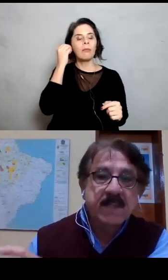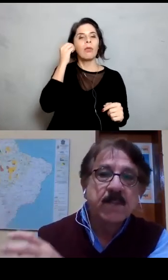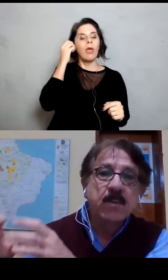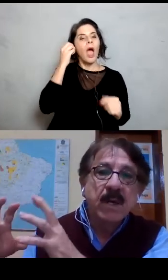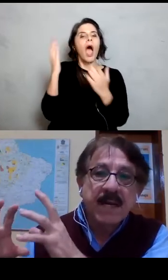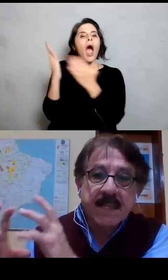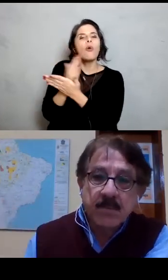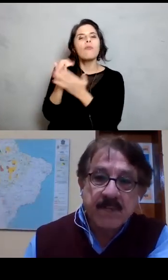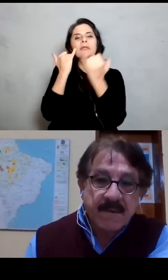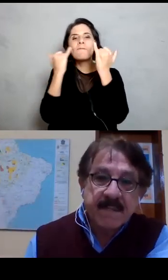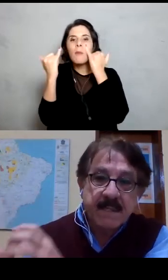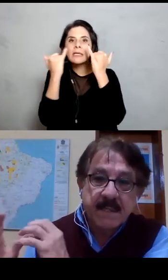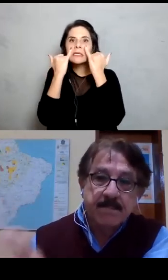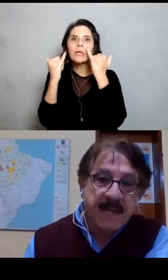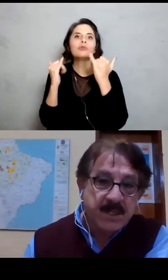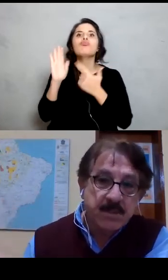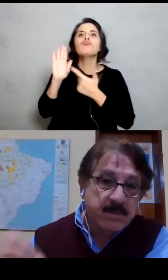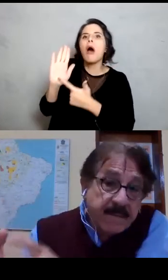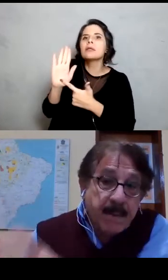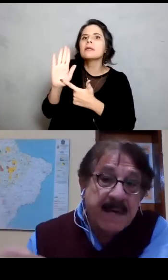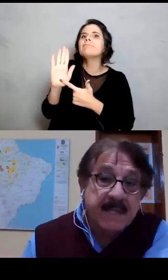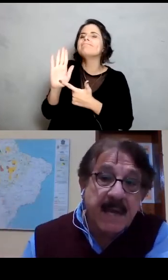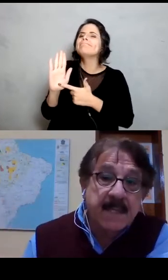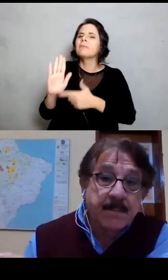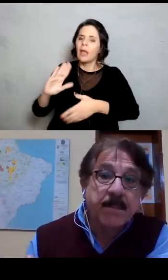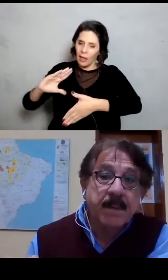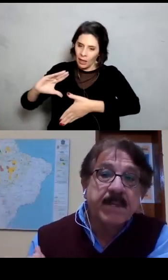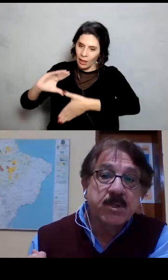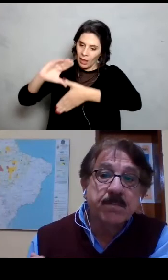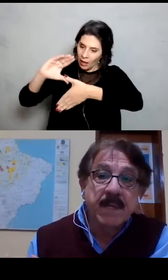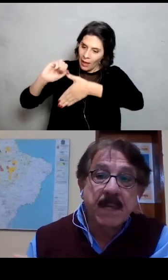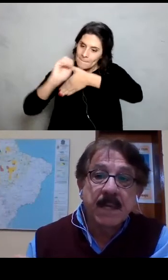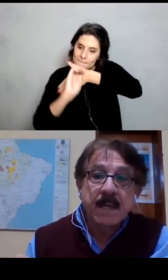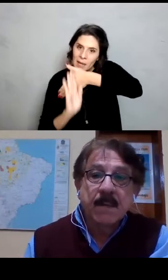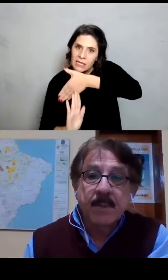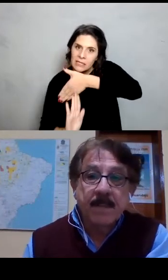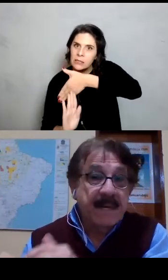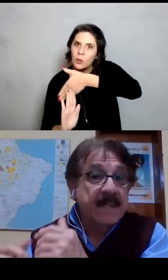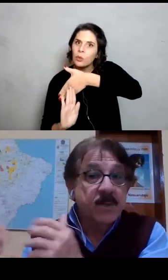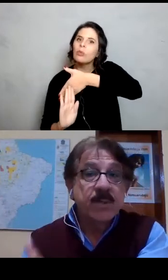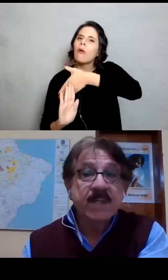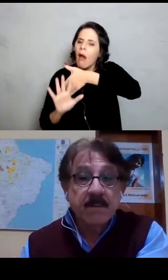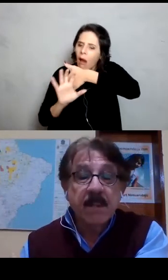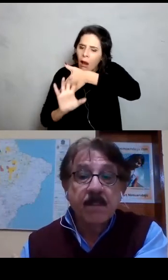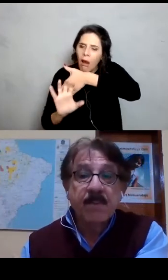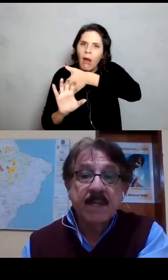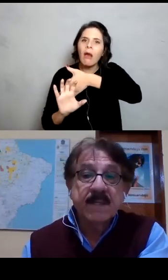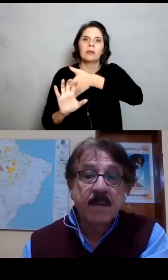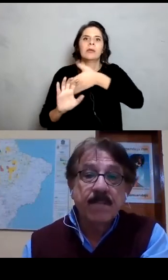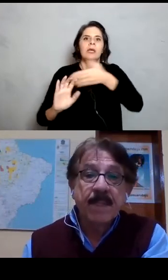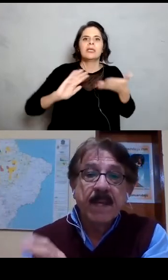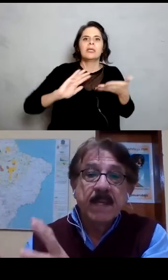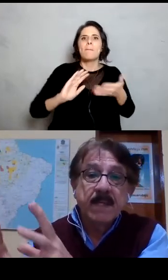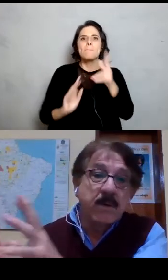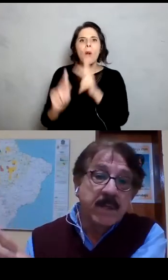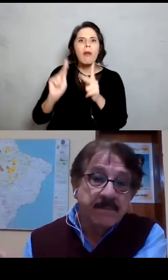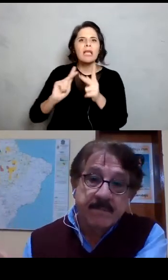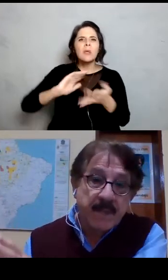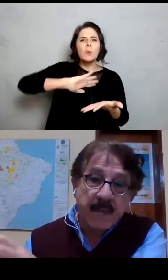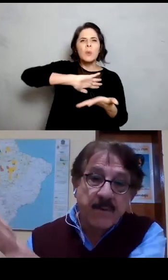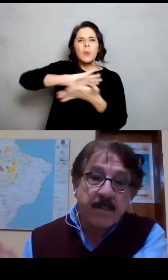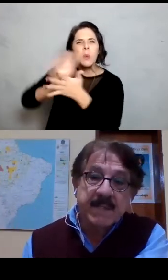do Brasil ainda não estava impactada propriamente pela destruição da população.